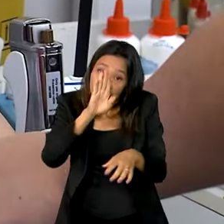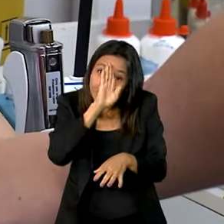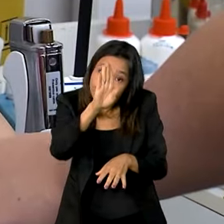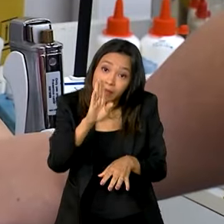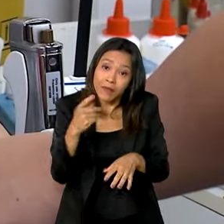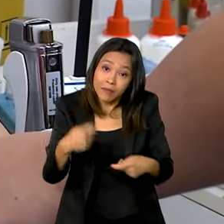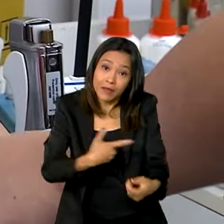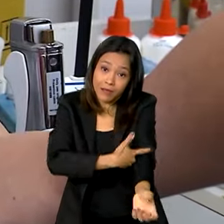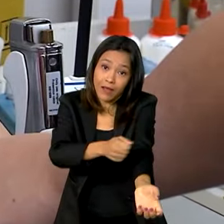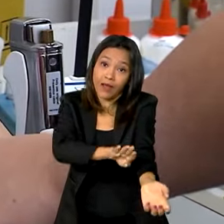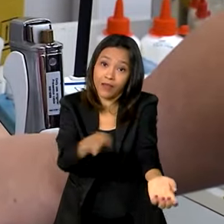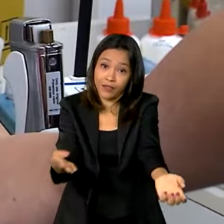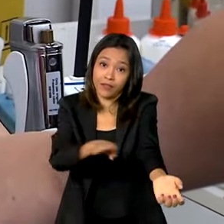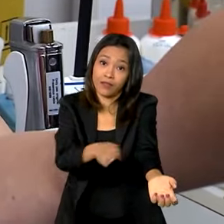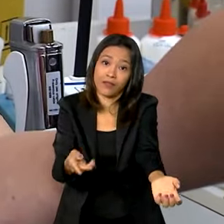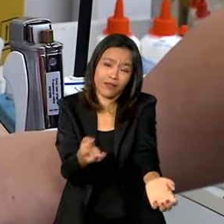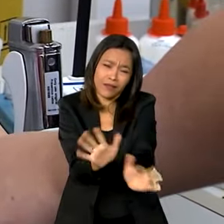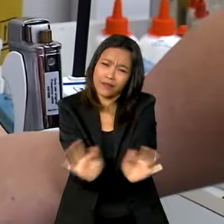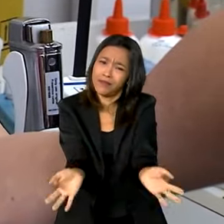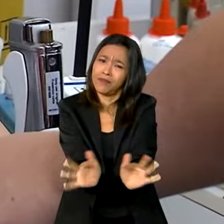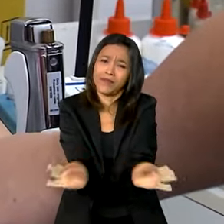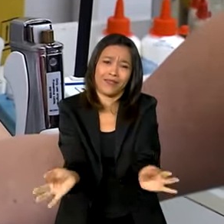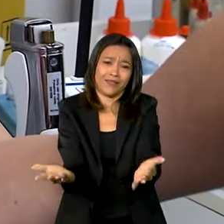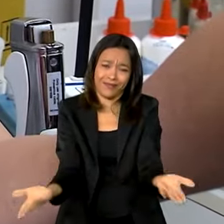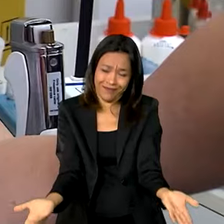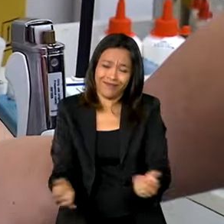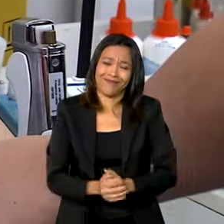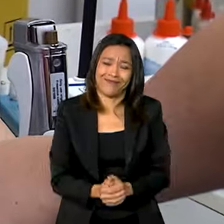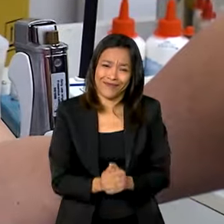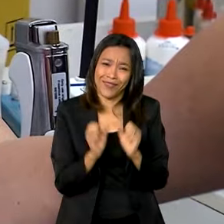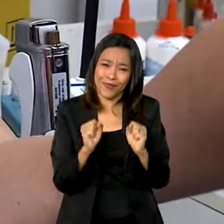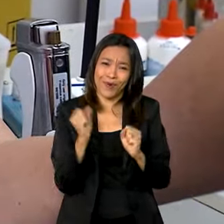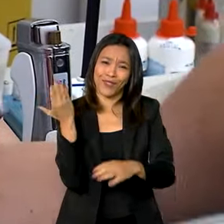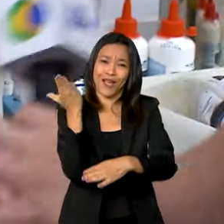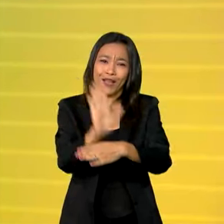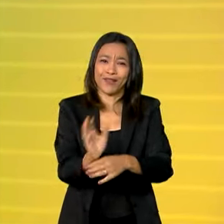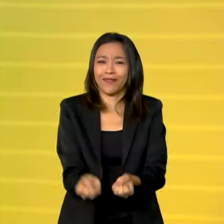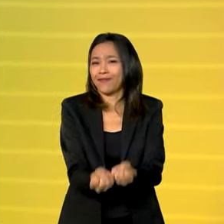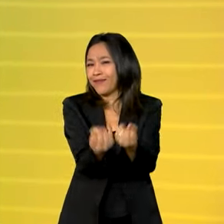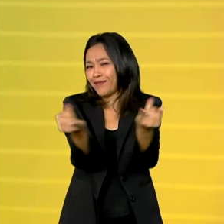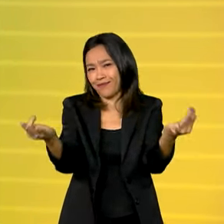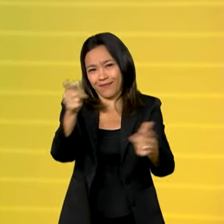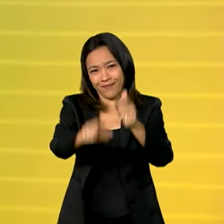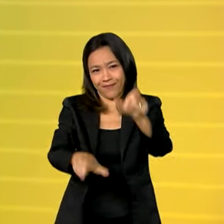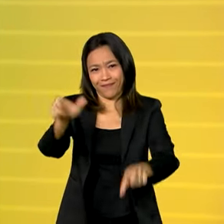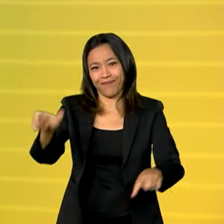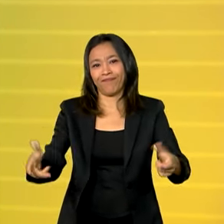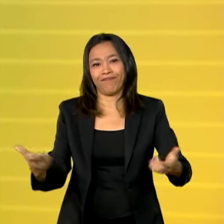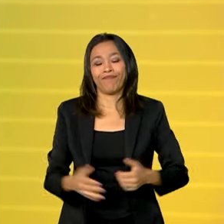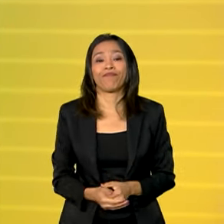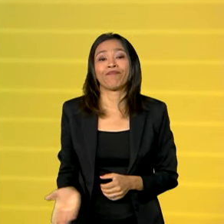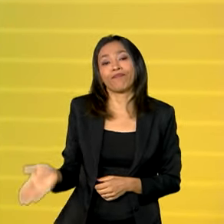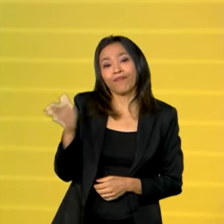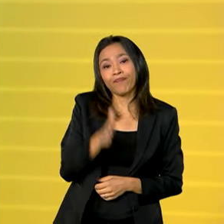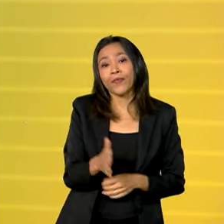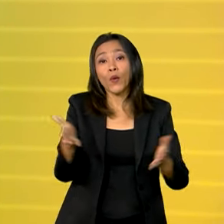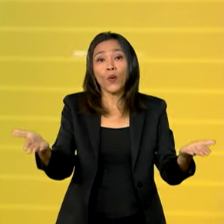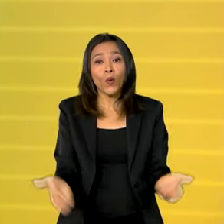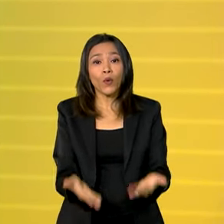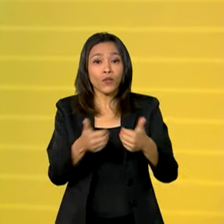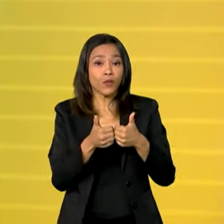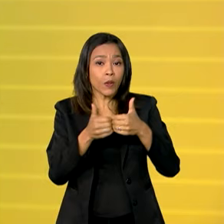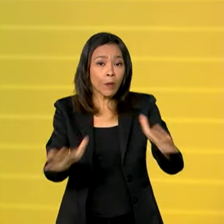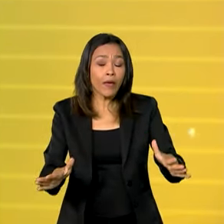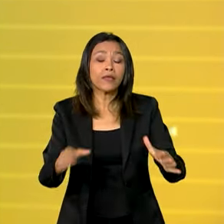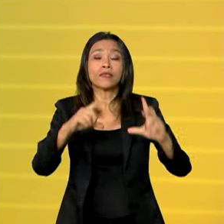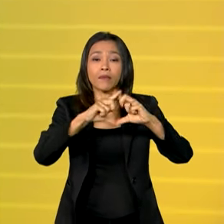de sangue, né, que é uma ação tão simples que pode ajudar tantas pessoas. Começa hoje em Brasília o